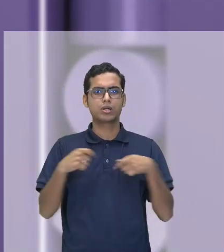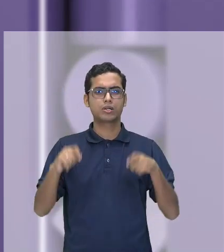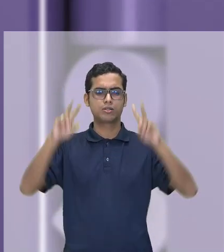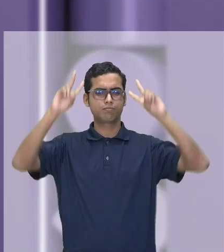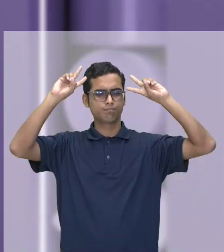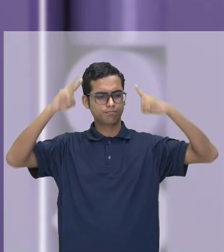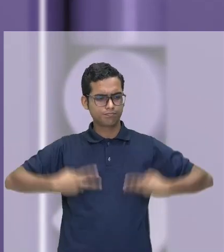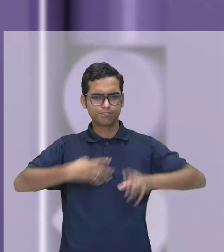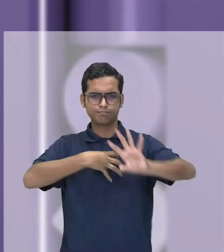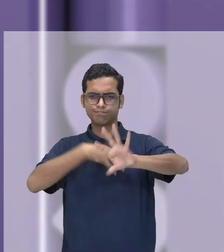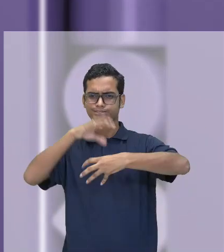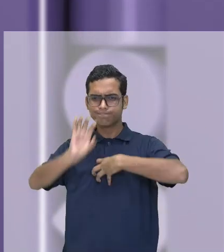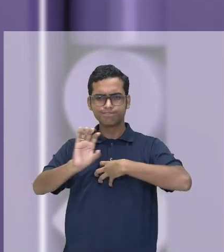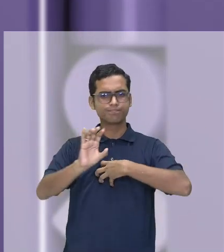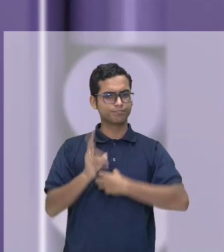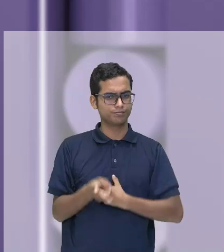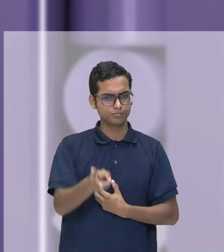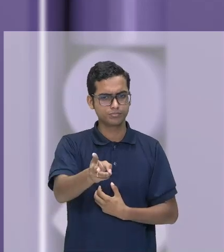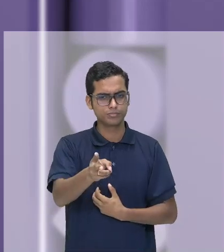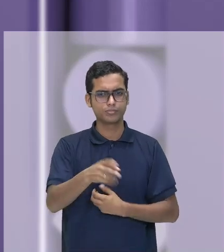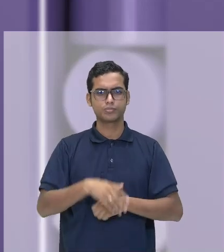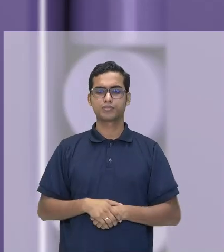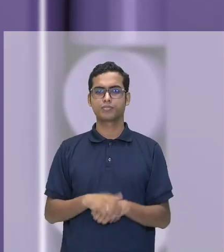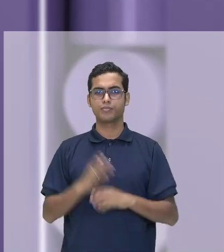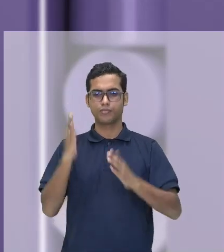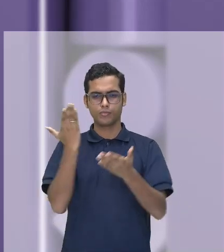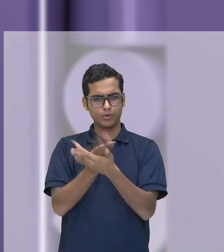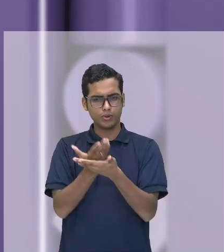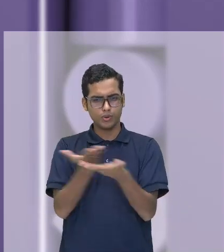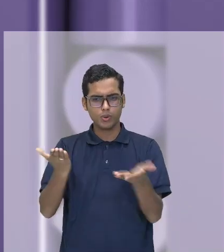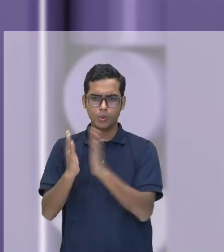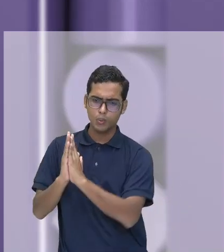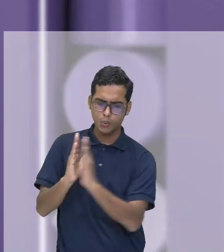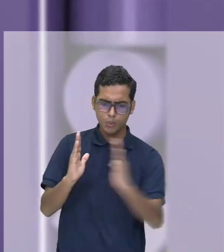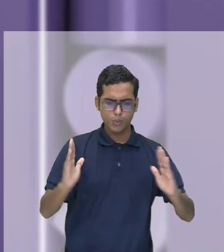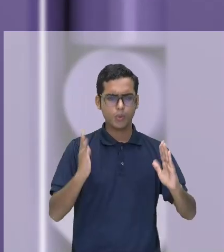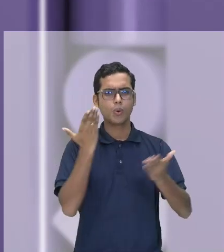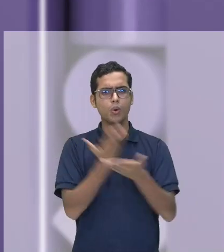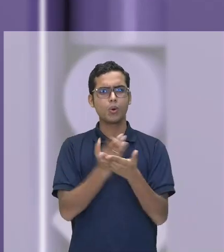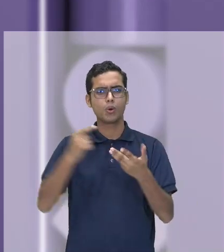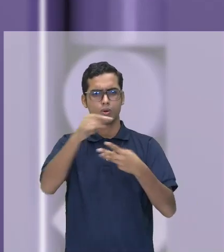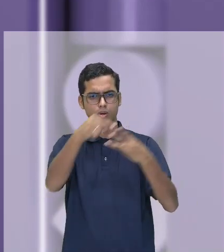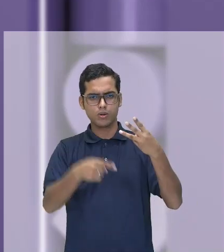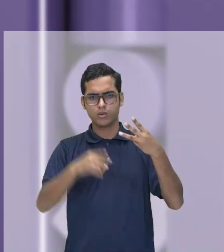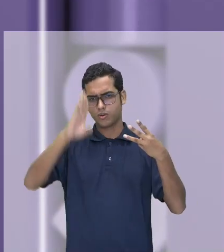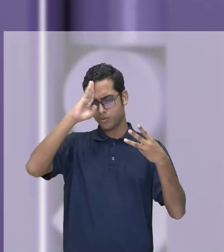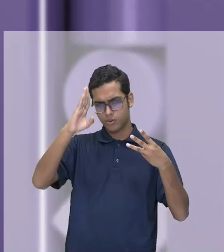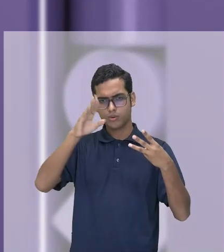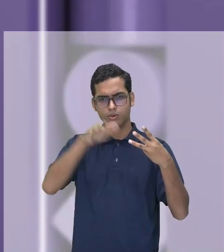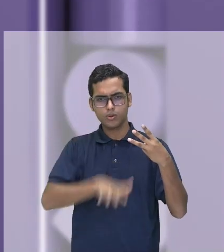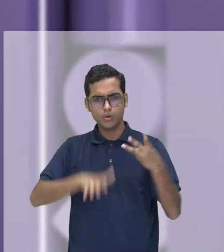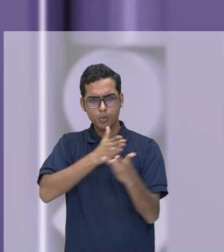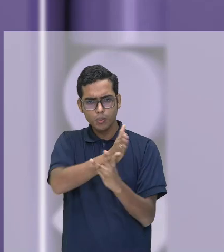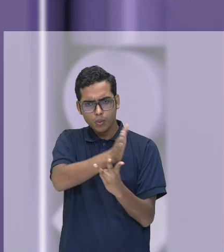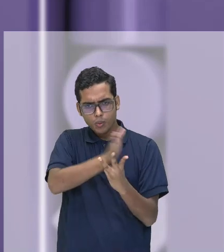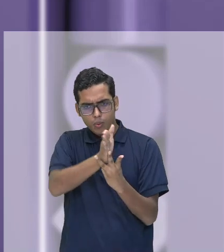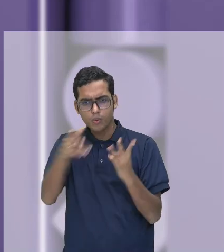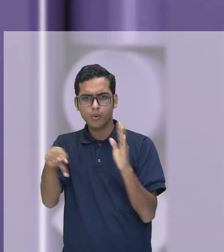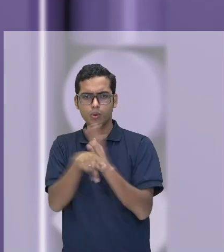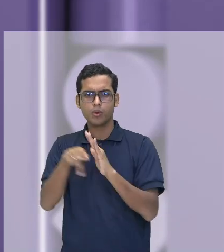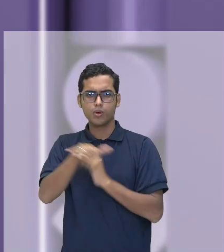humanidade. Tá? Ao longo da aula de hoje, nós vimos o quê? As três grandes correntes de